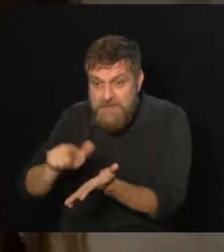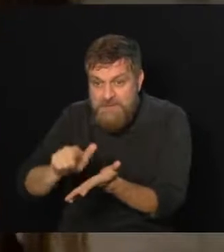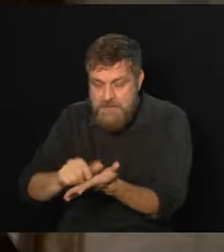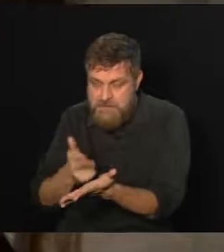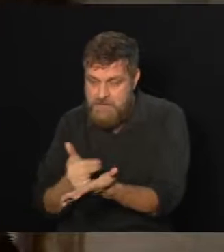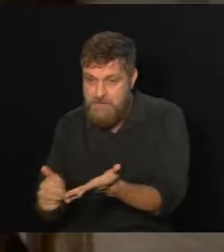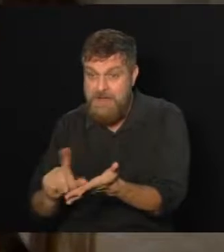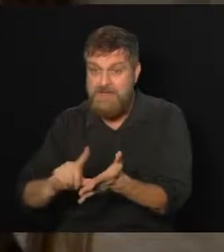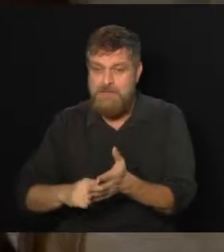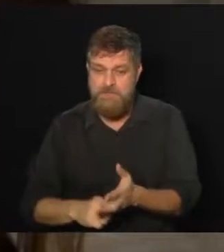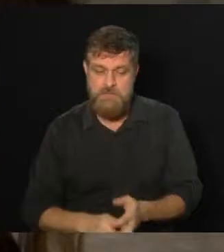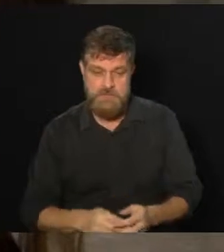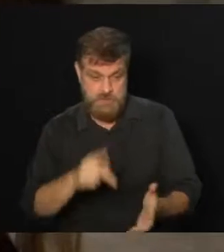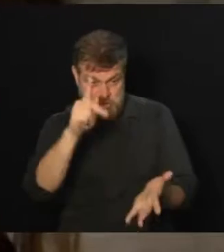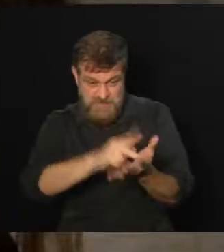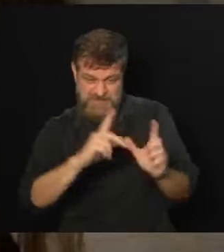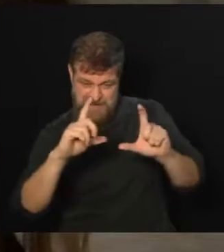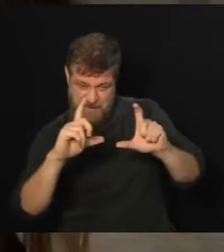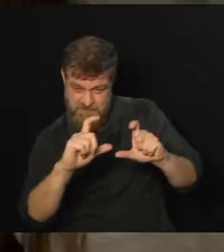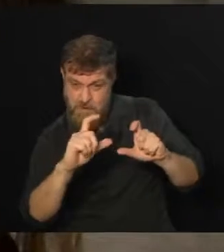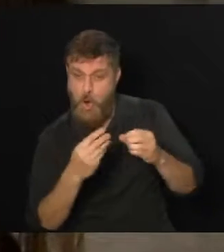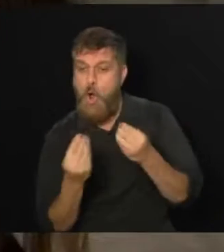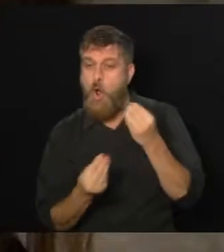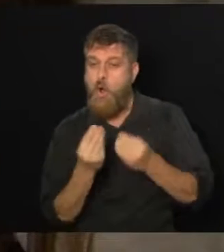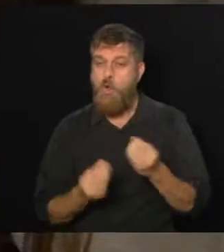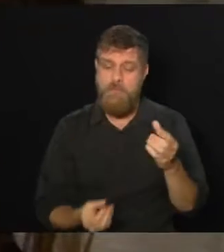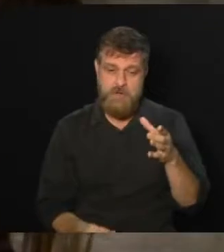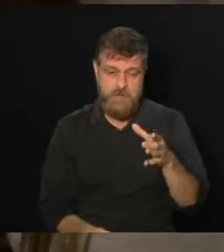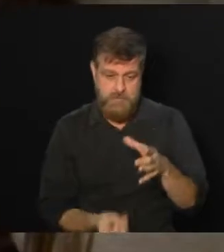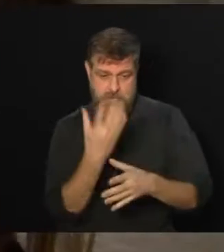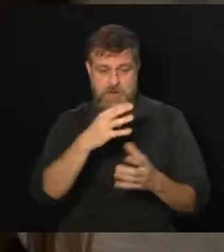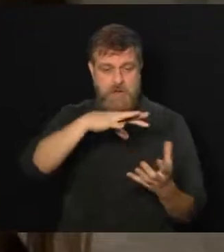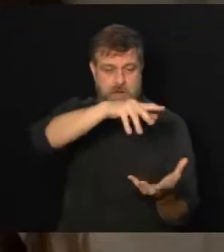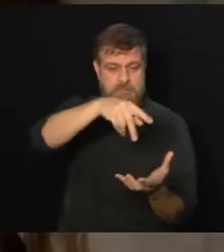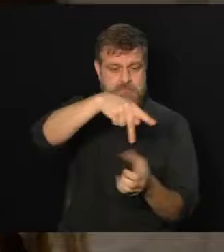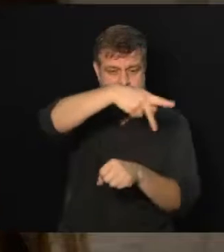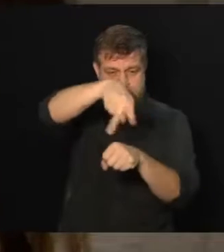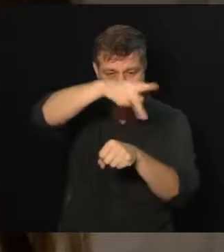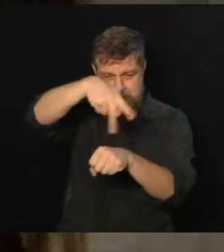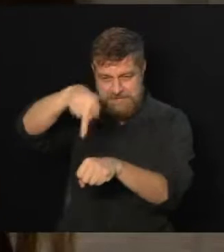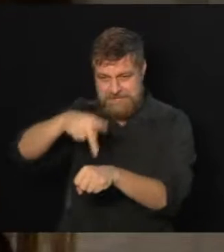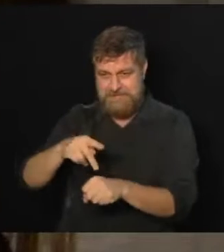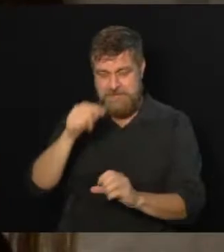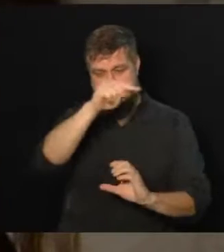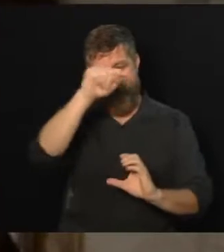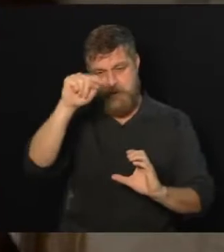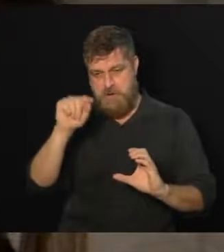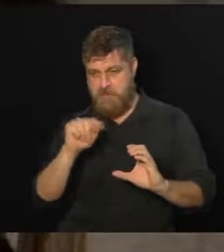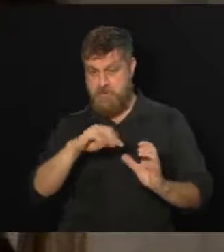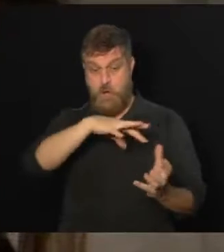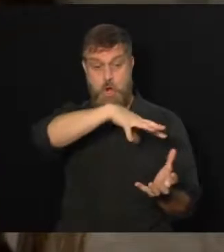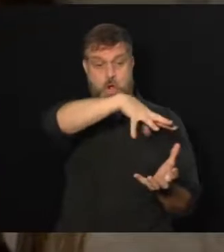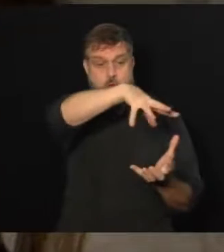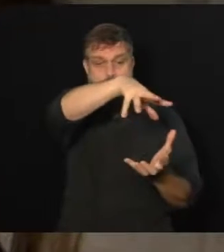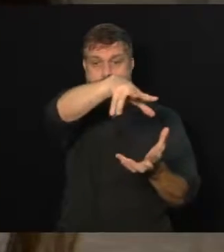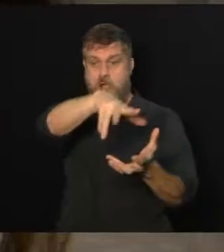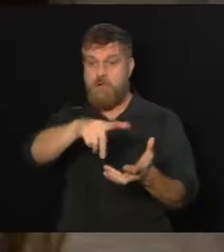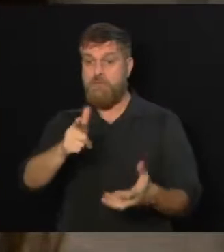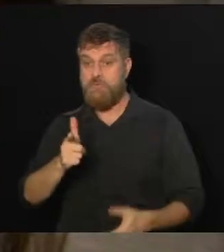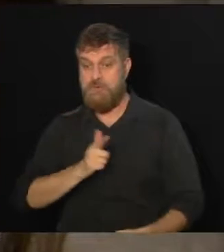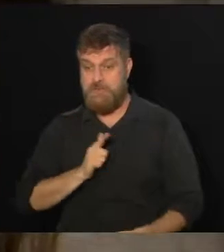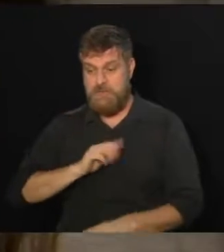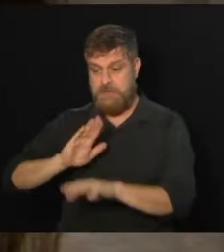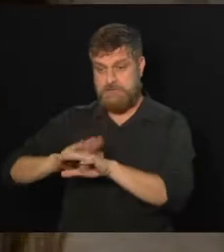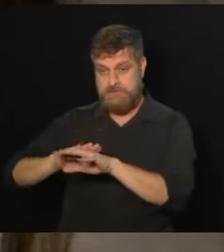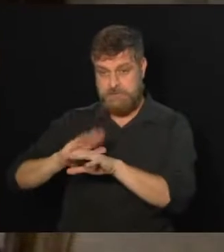uma foto real desse projeto, de como ele está hoje em cada um dos países que ele tem as suas obras, né? Em outro